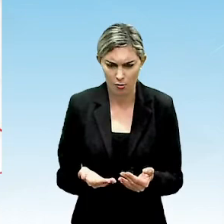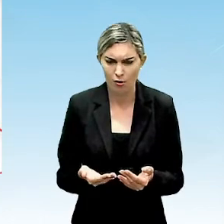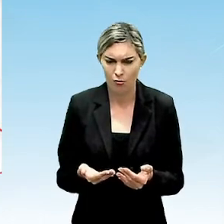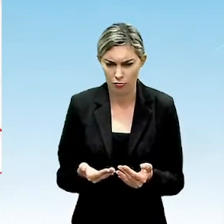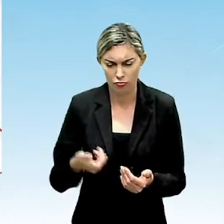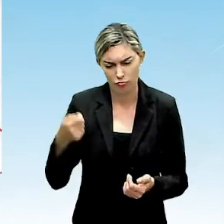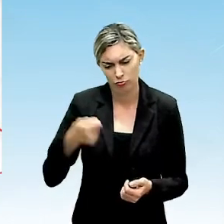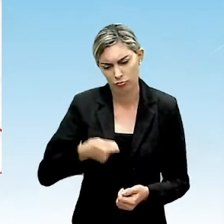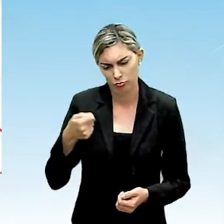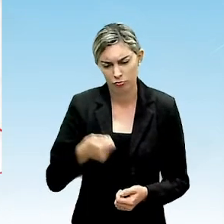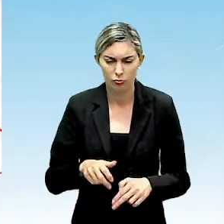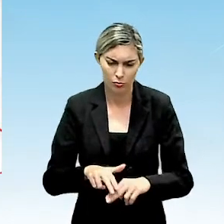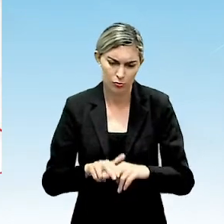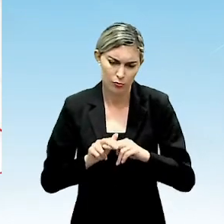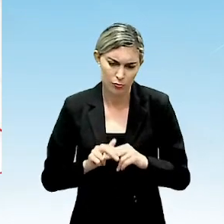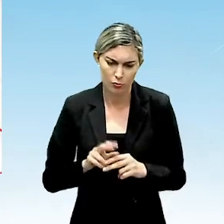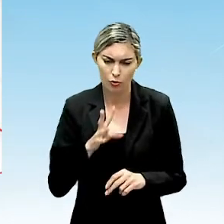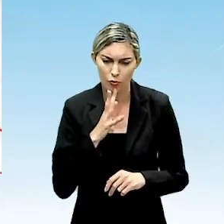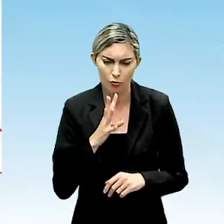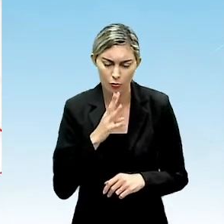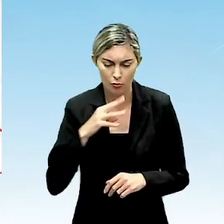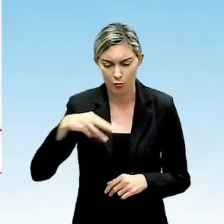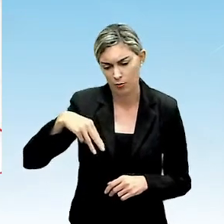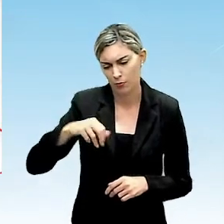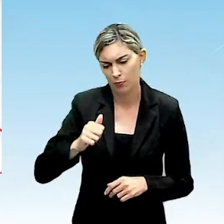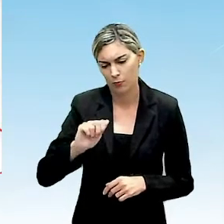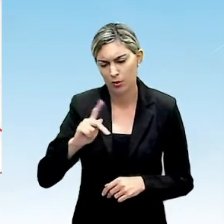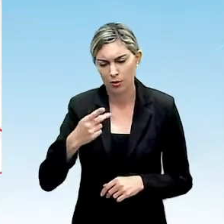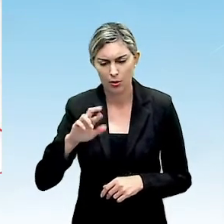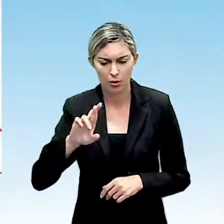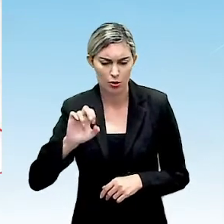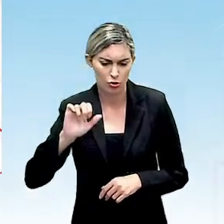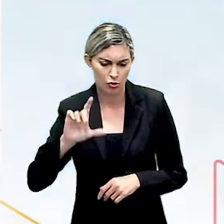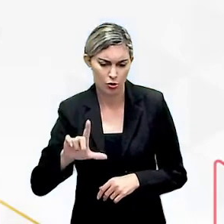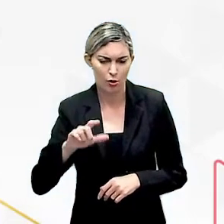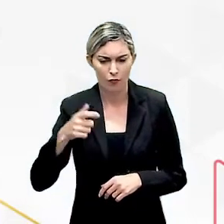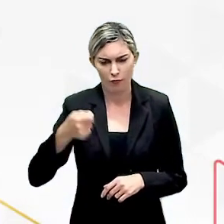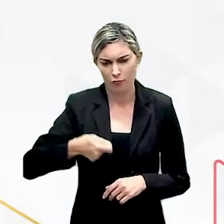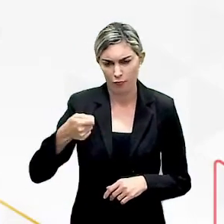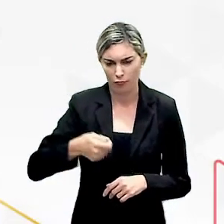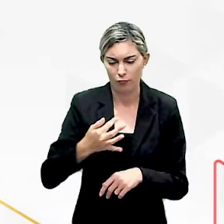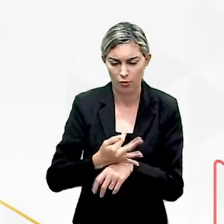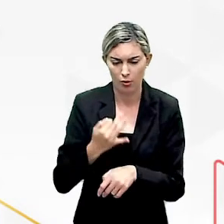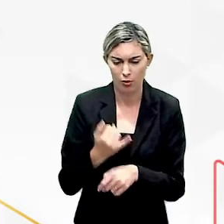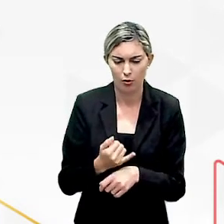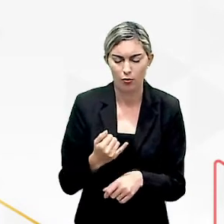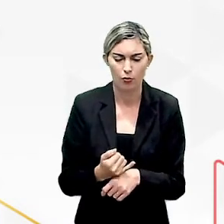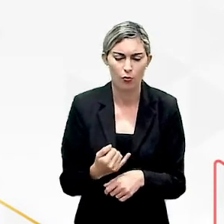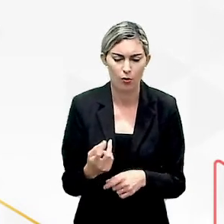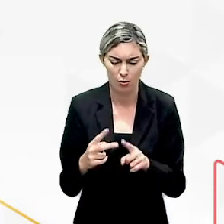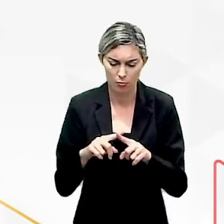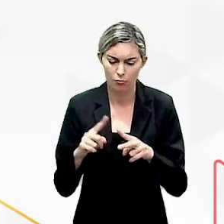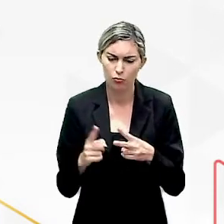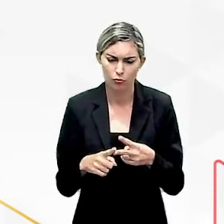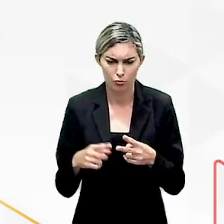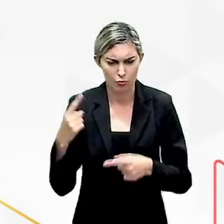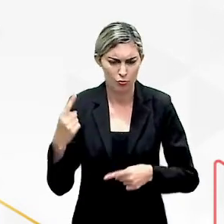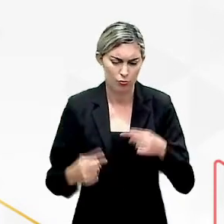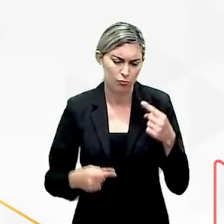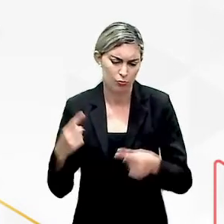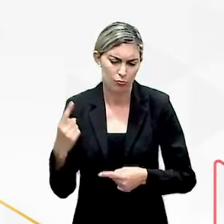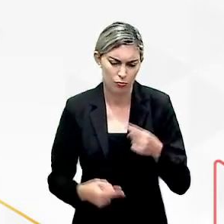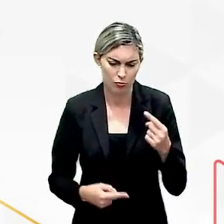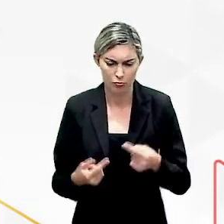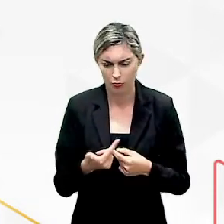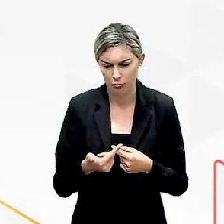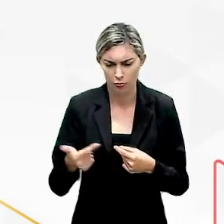muito dura, e por isso será conhecido como Marechal de Ferro. Bom, Floriano acaba com dois conflitos, né? Entre